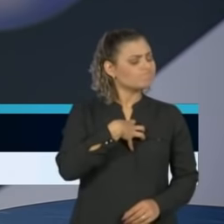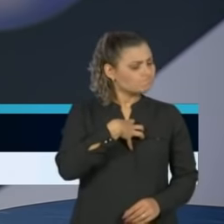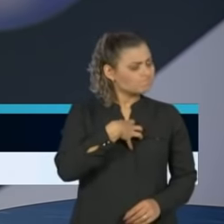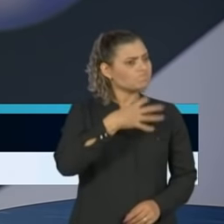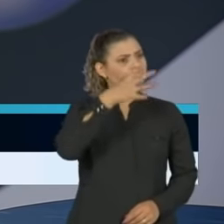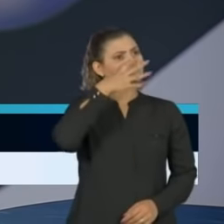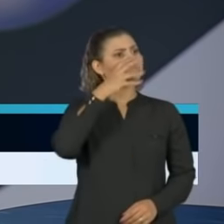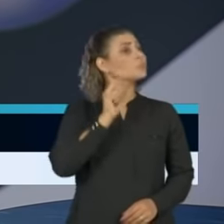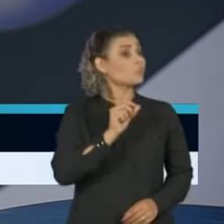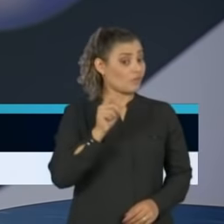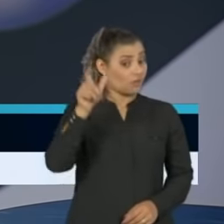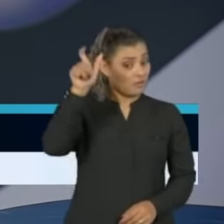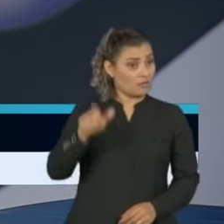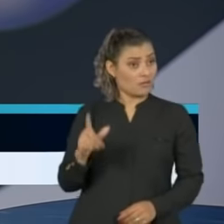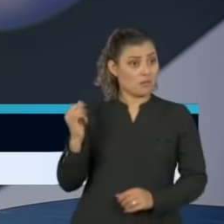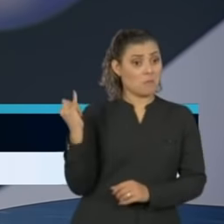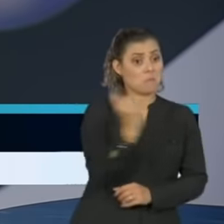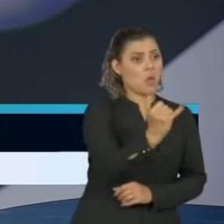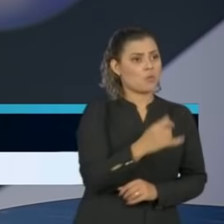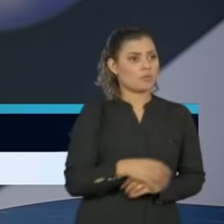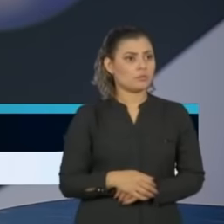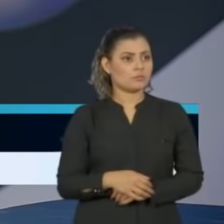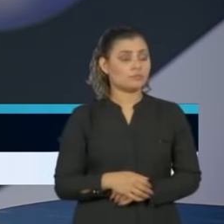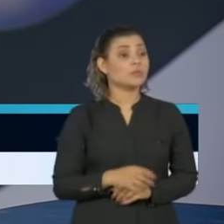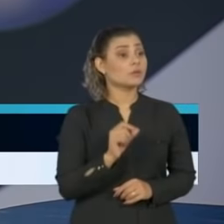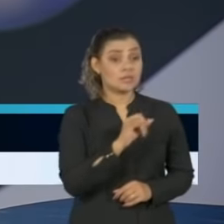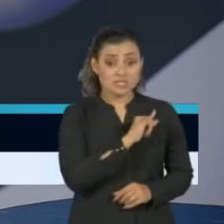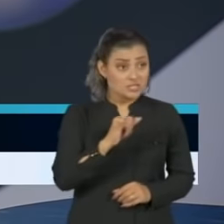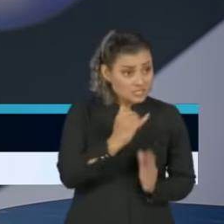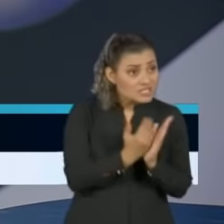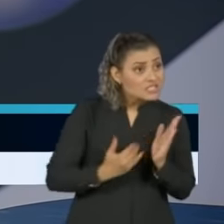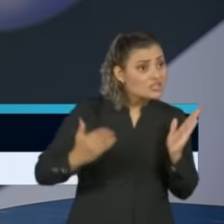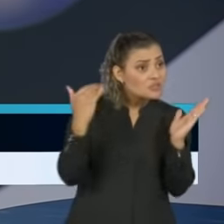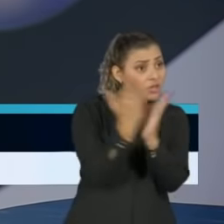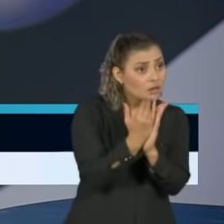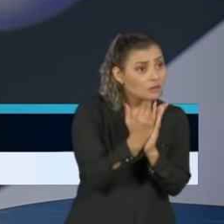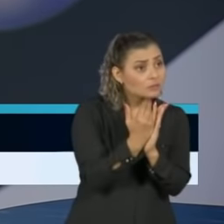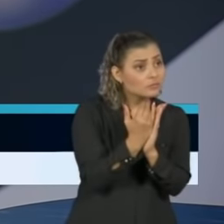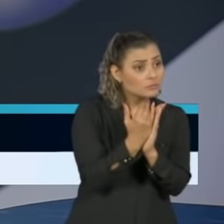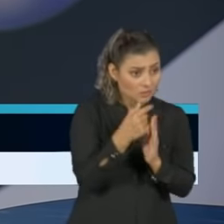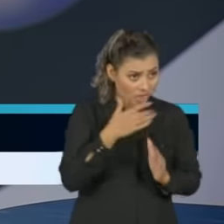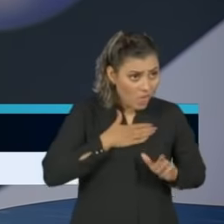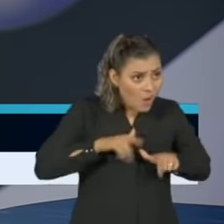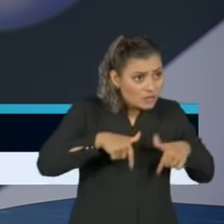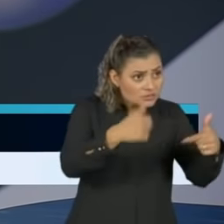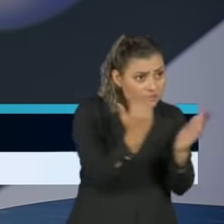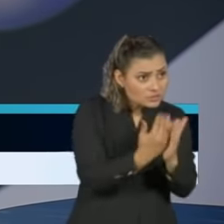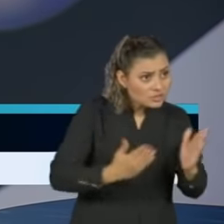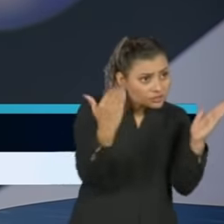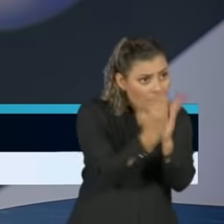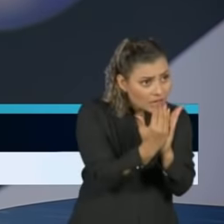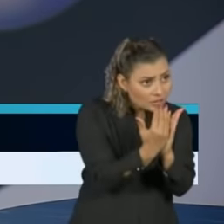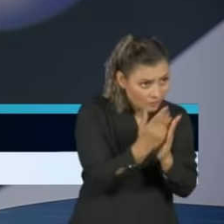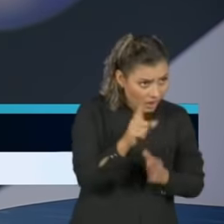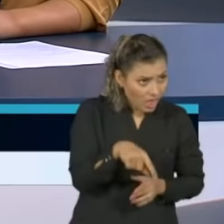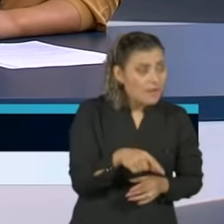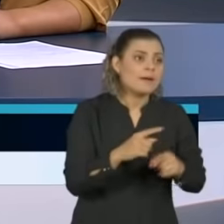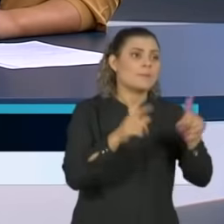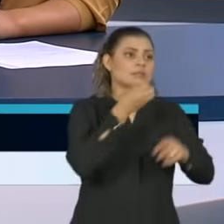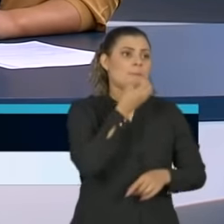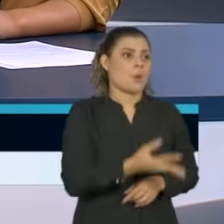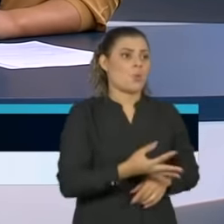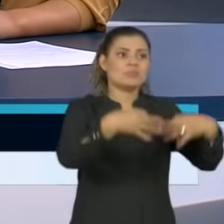impressionado. Ele virou e falou assim: se ele está overreacting, se ele está exagerando, ele acha que é um entendimento de que ele está certo.